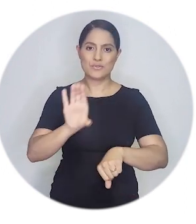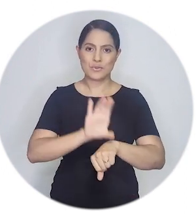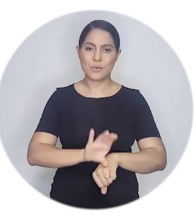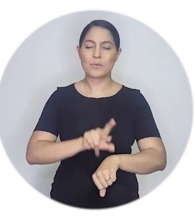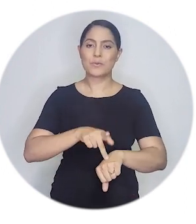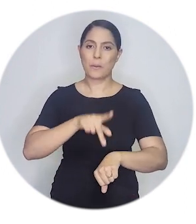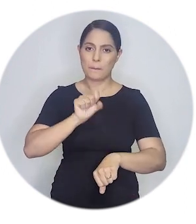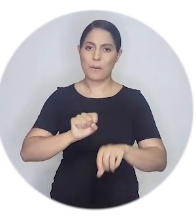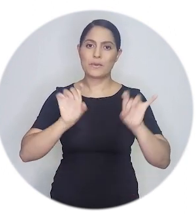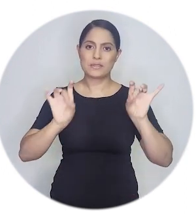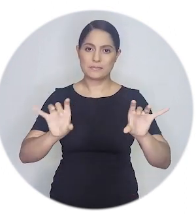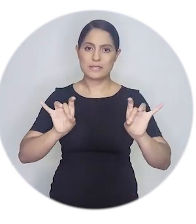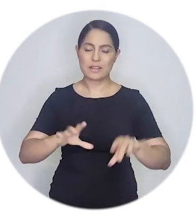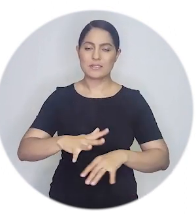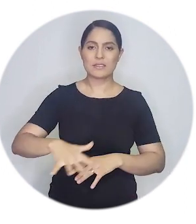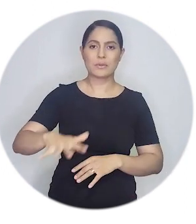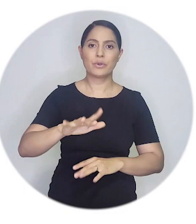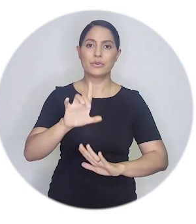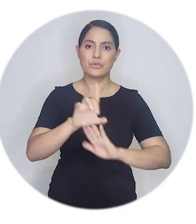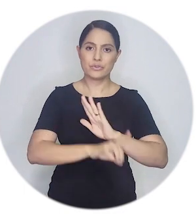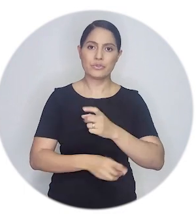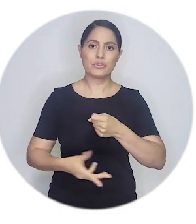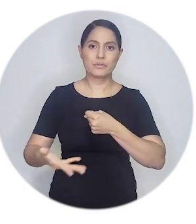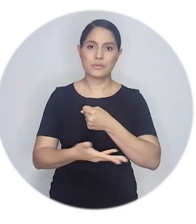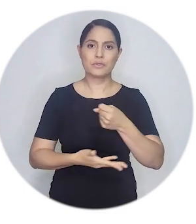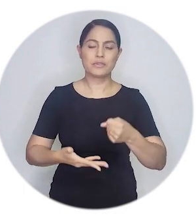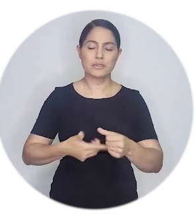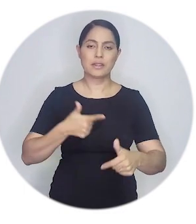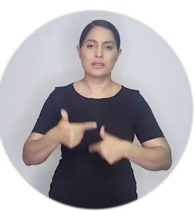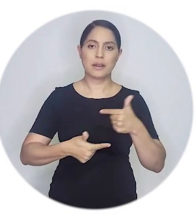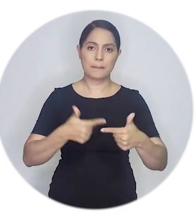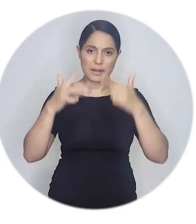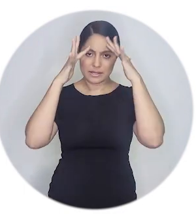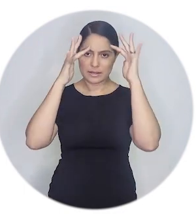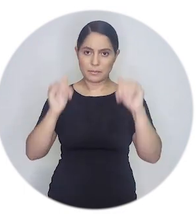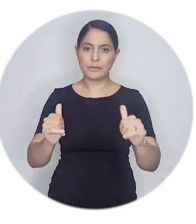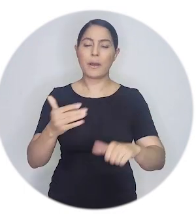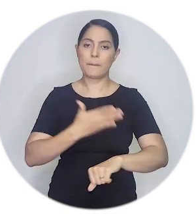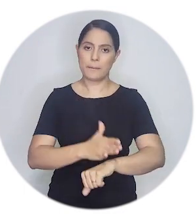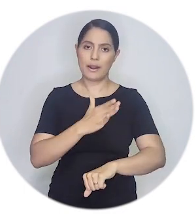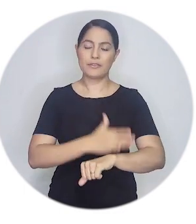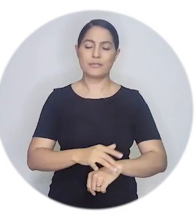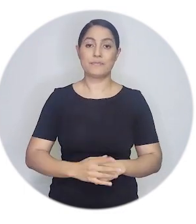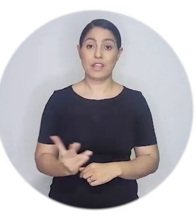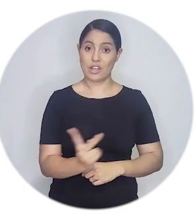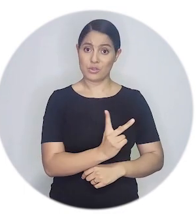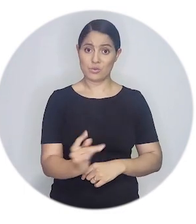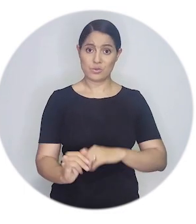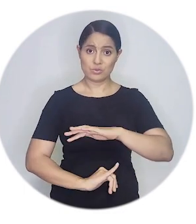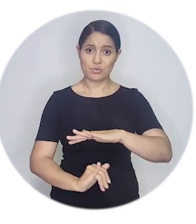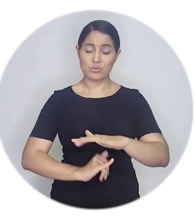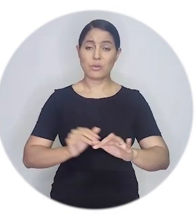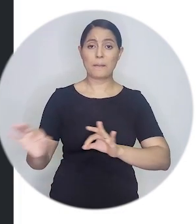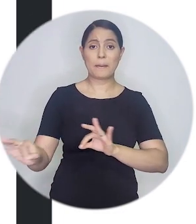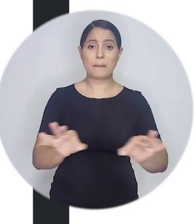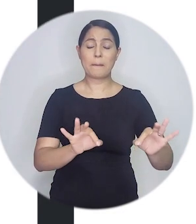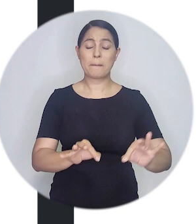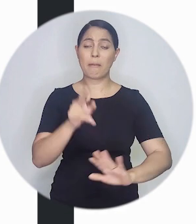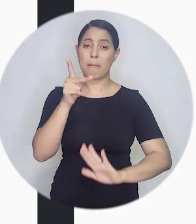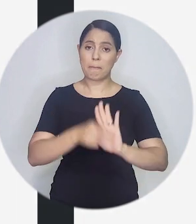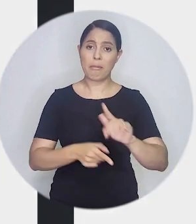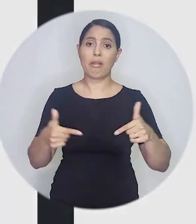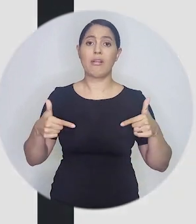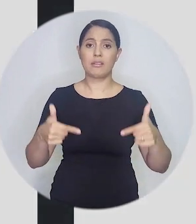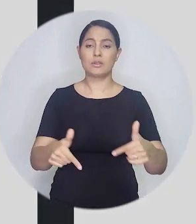e Desenvolvimento para o planejamento de curso de especialização em direitos fundamentais e prática nos tribunais. As instituições